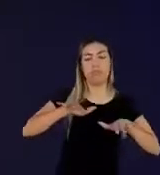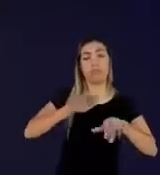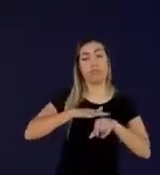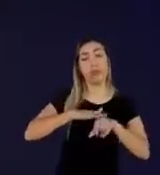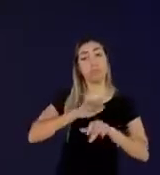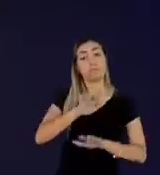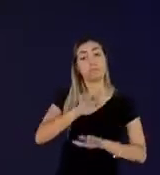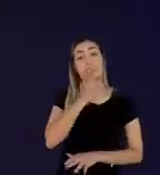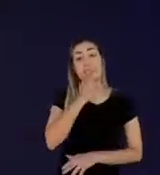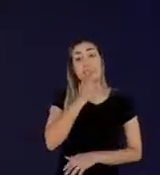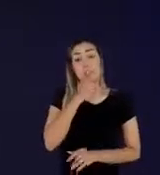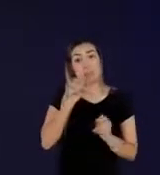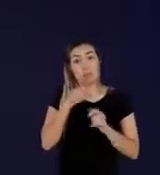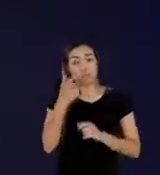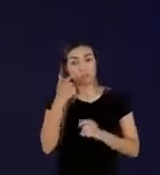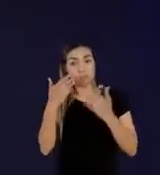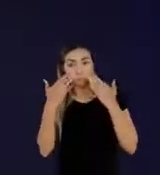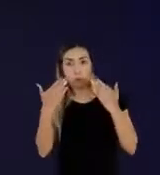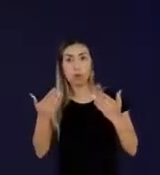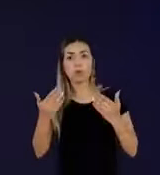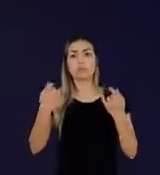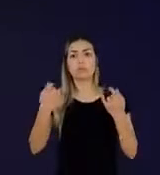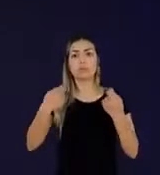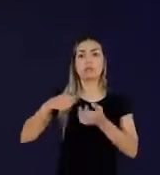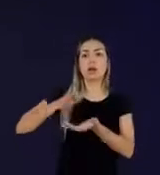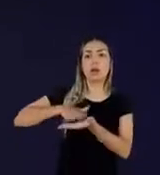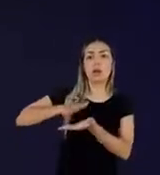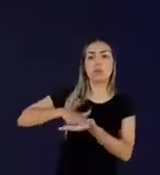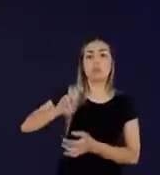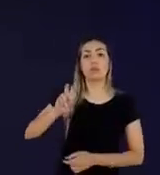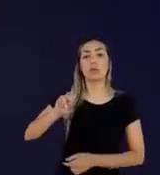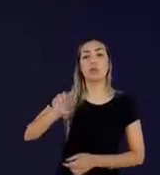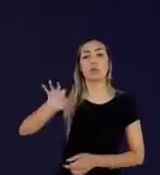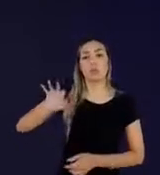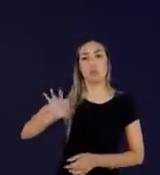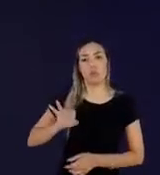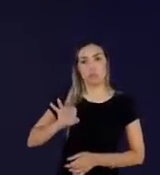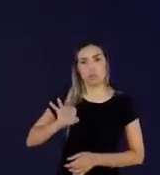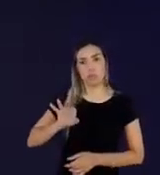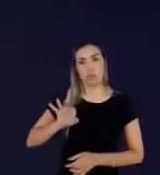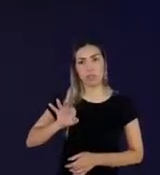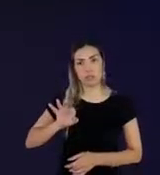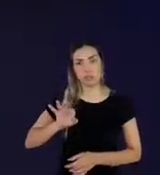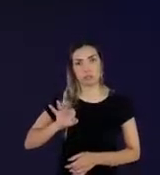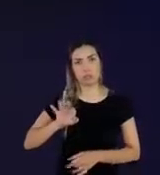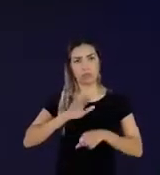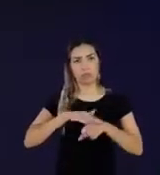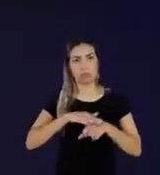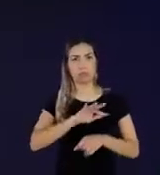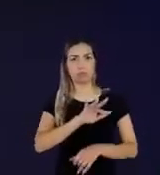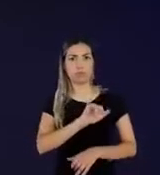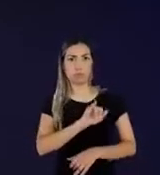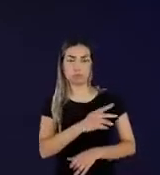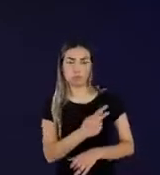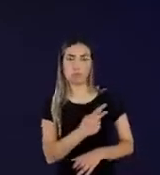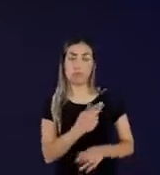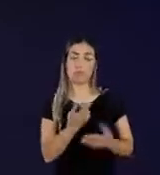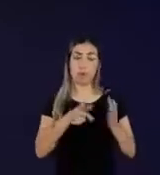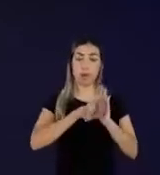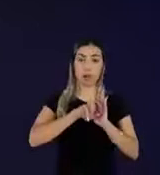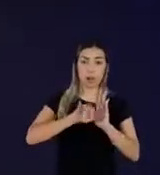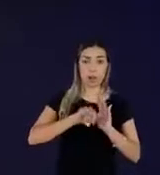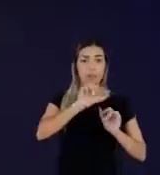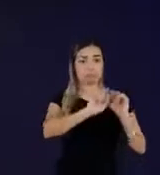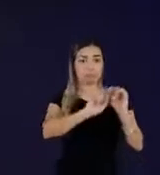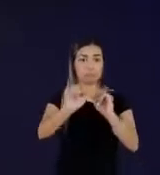é exigir pelo menos 50% de contrapartida quando aplicar em FIP, mesmo a lei das startups não exigindo